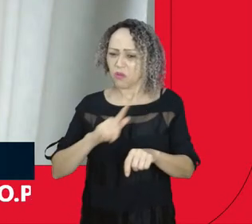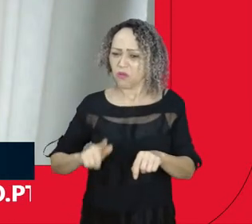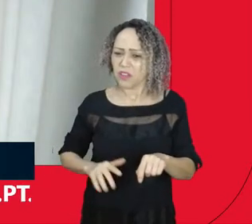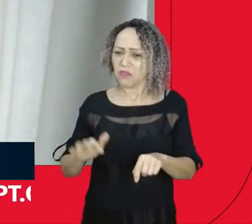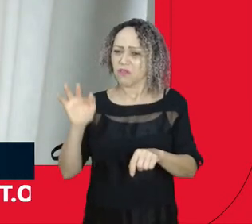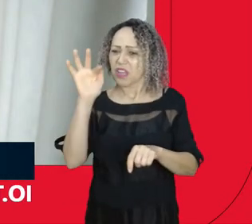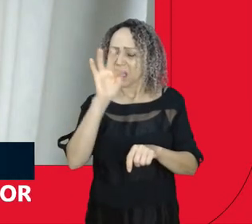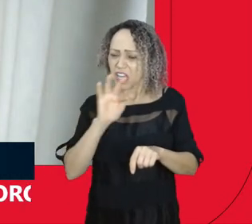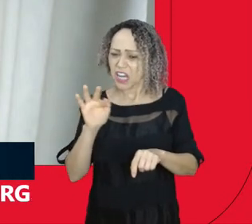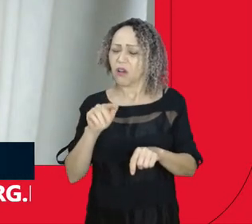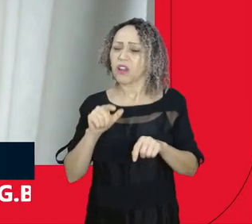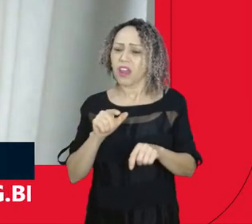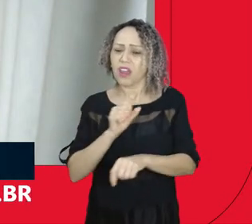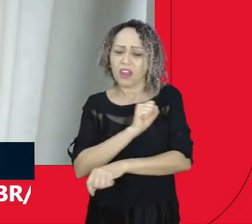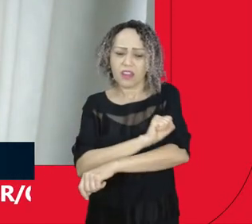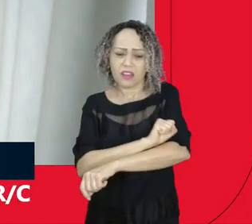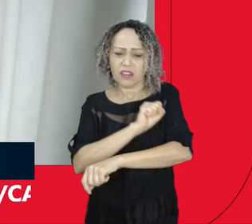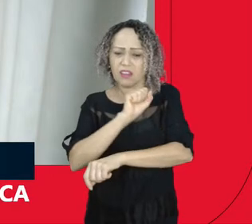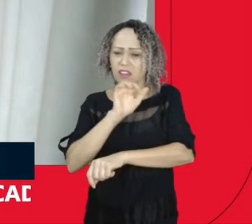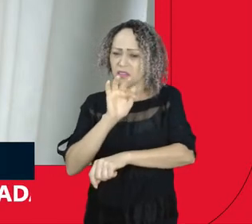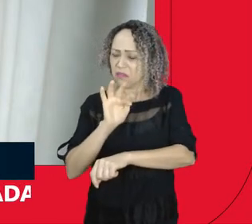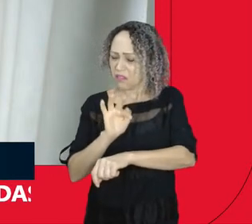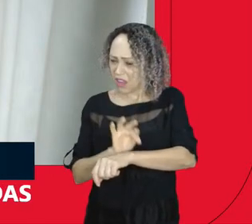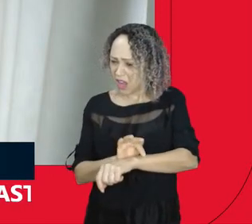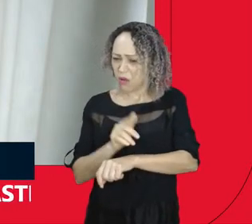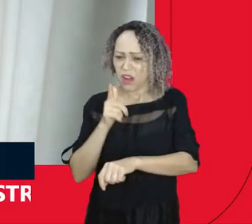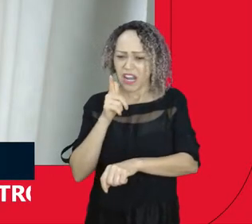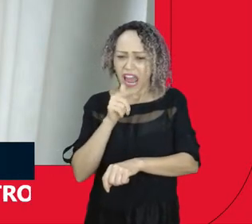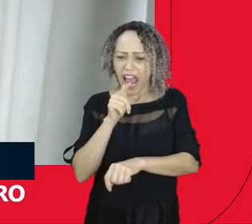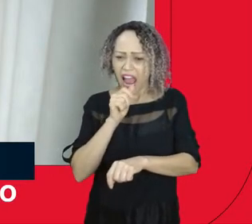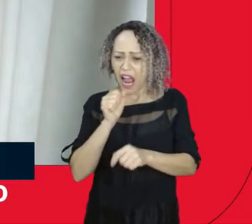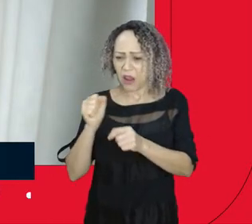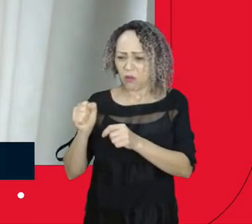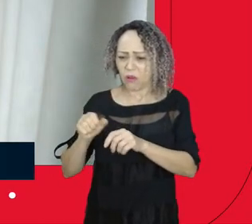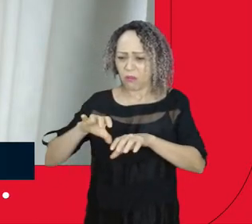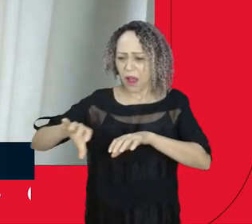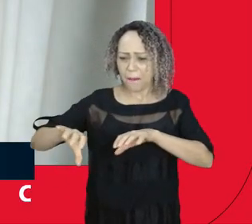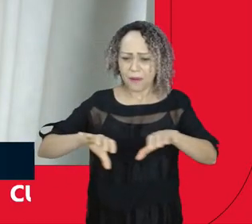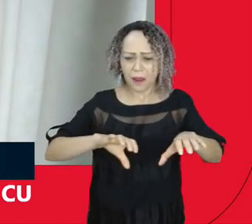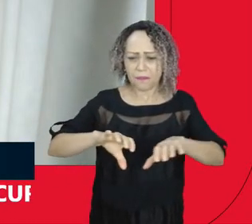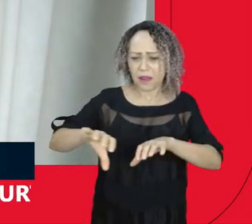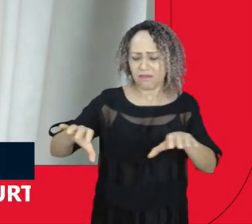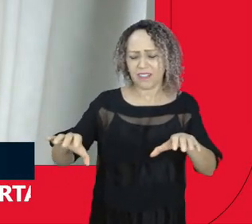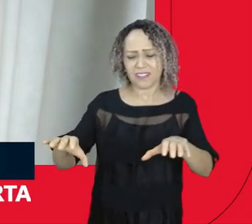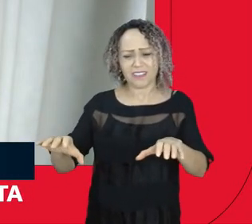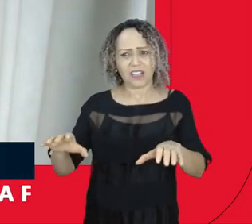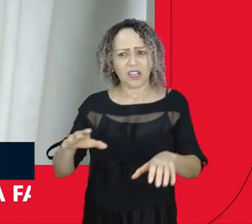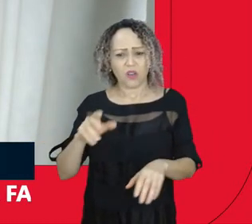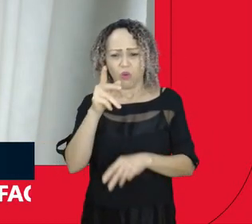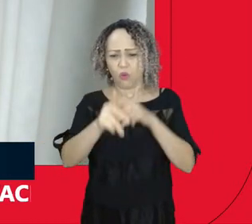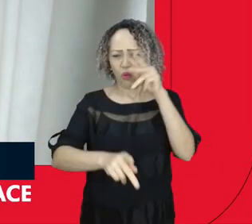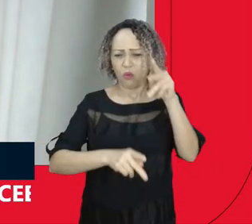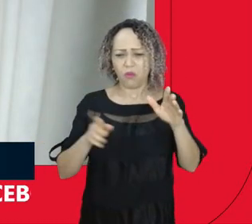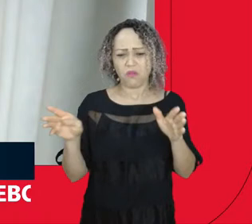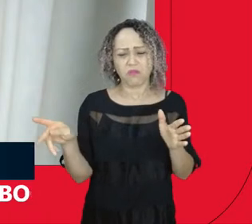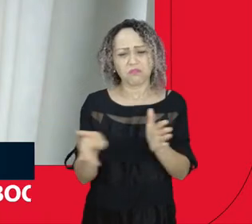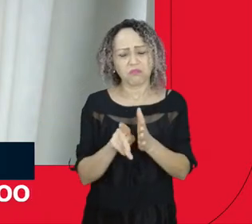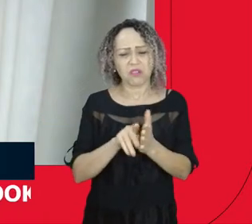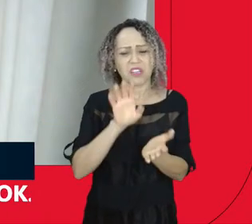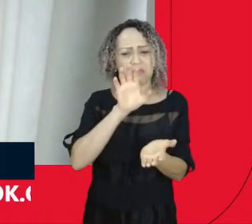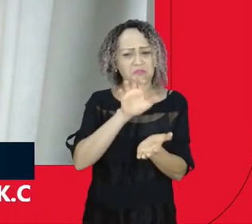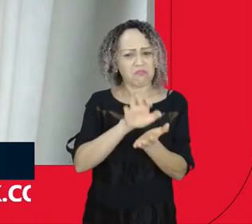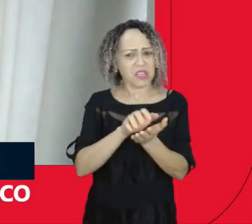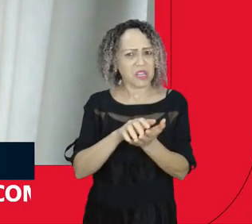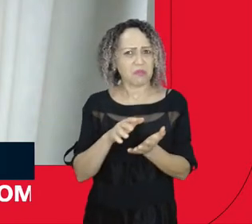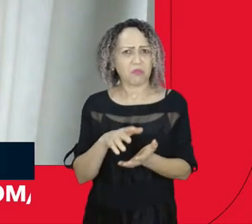legado inesquecível do povo pernambucano, inesquecível. A gente tem um afeto muito especial